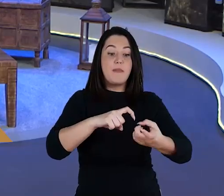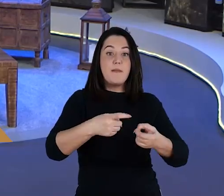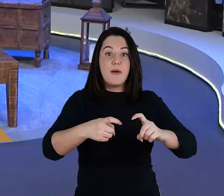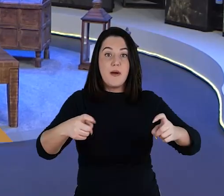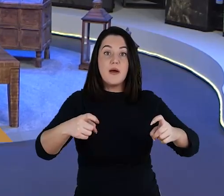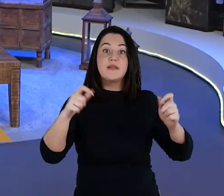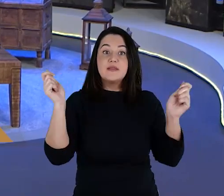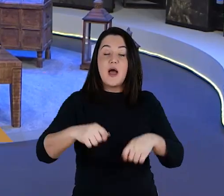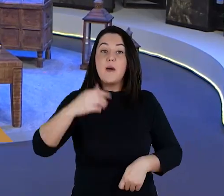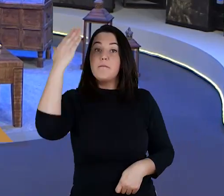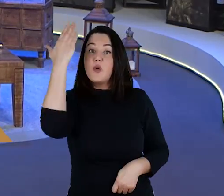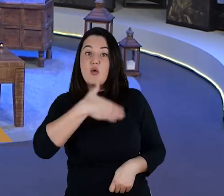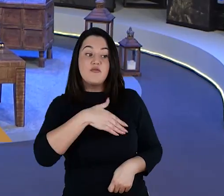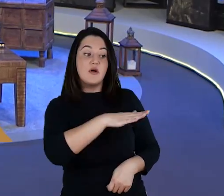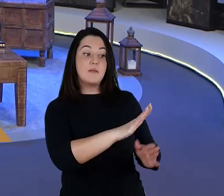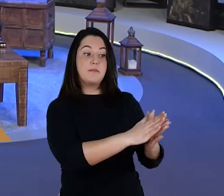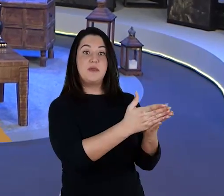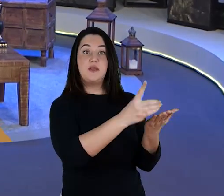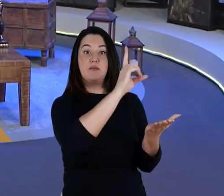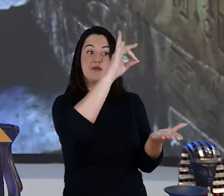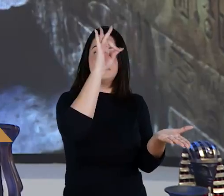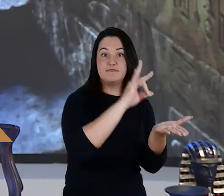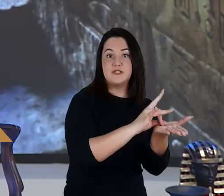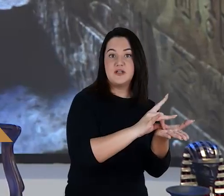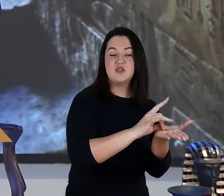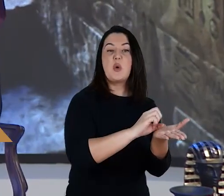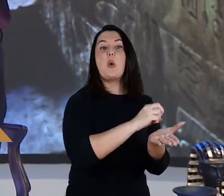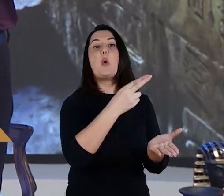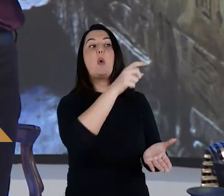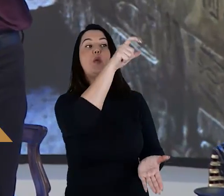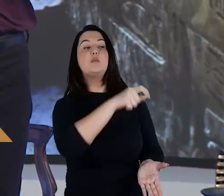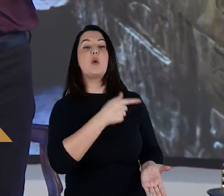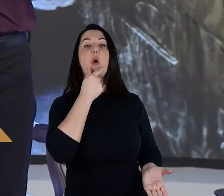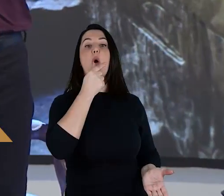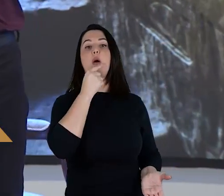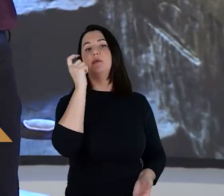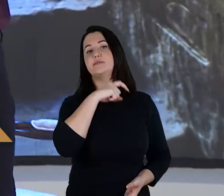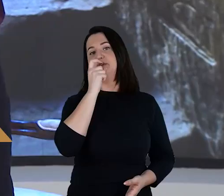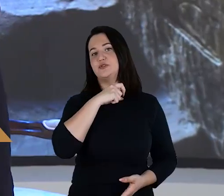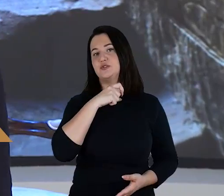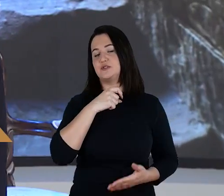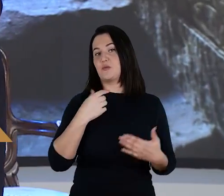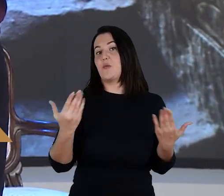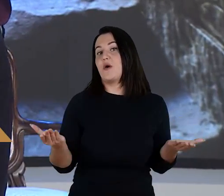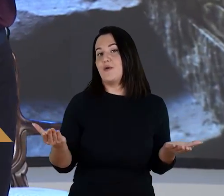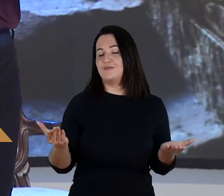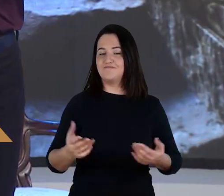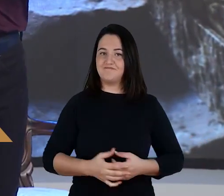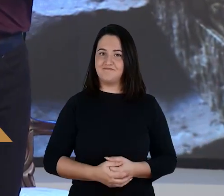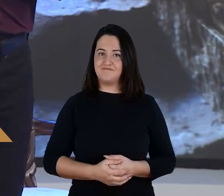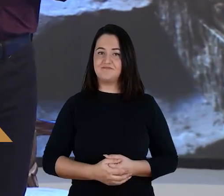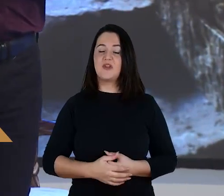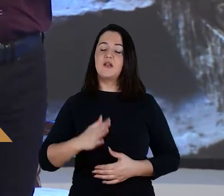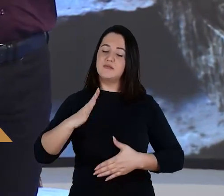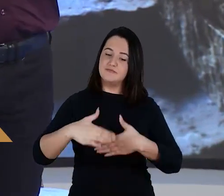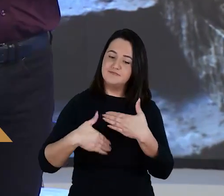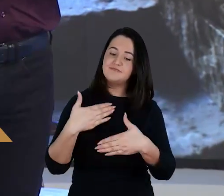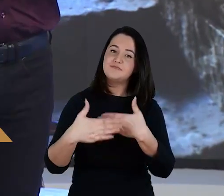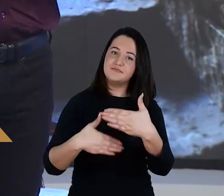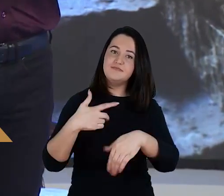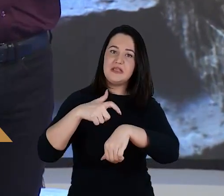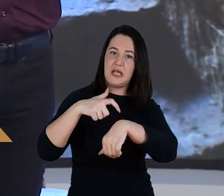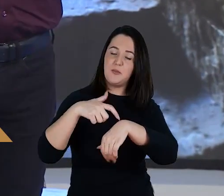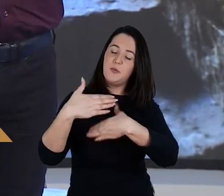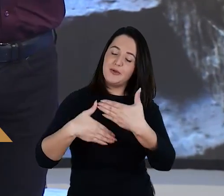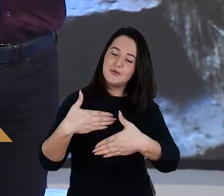bíblica ou o delírio de um acadêmico. Aí, nos anos seguintes, uma nova edição da Enciclopédia Britânica foi